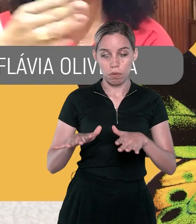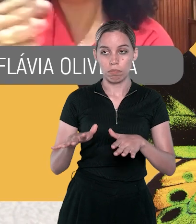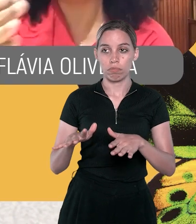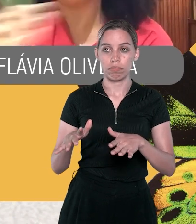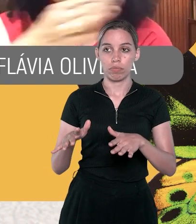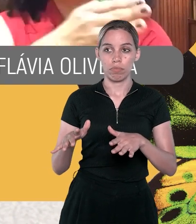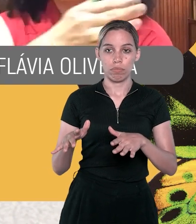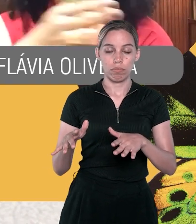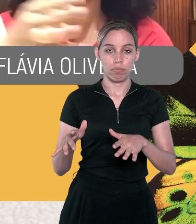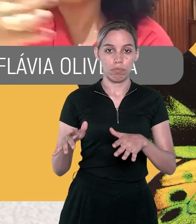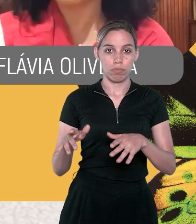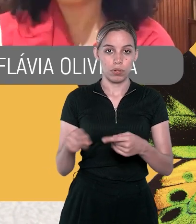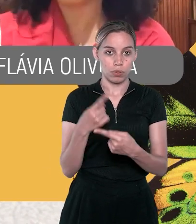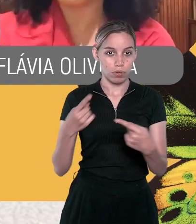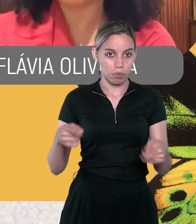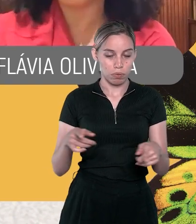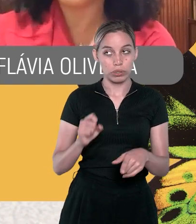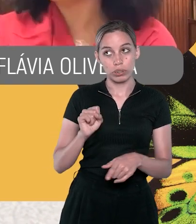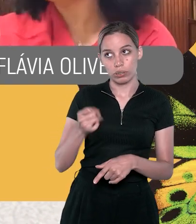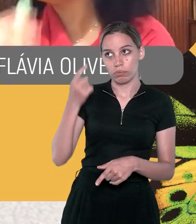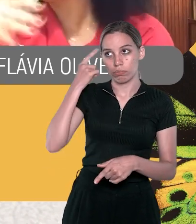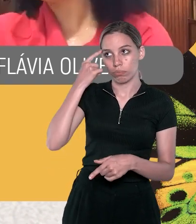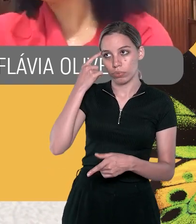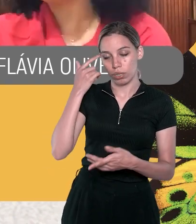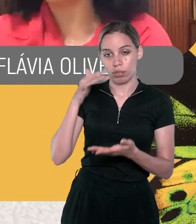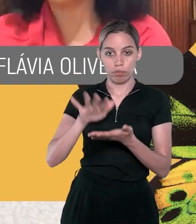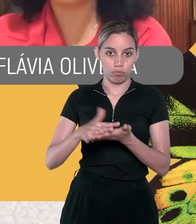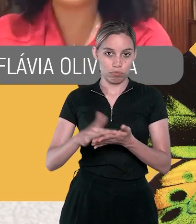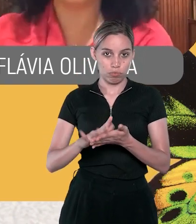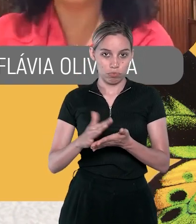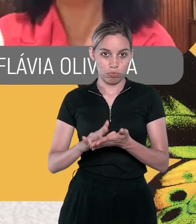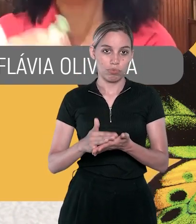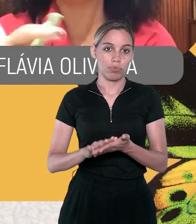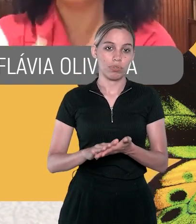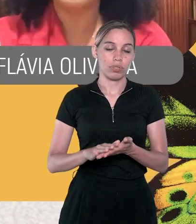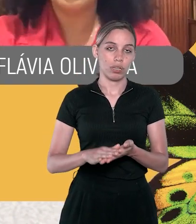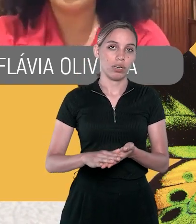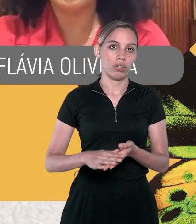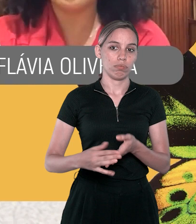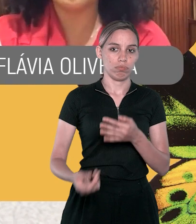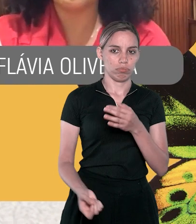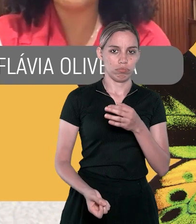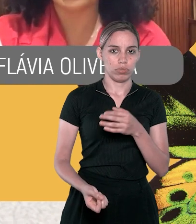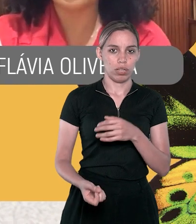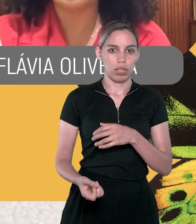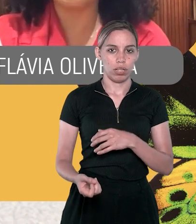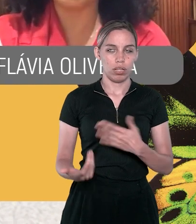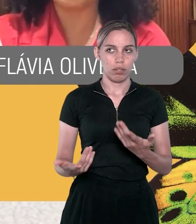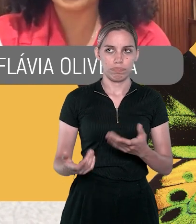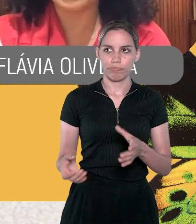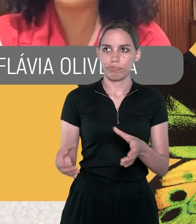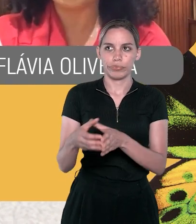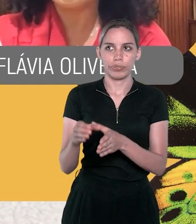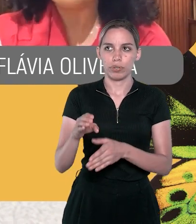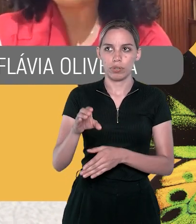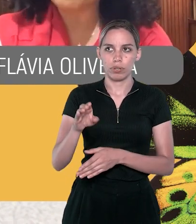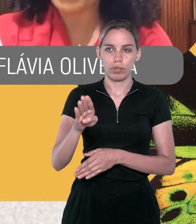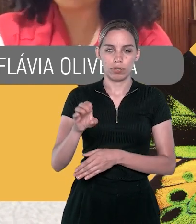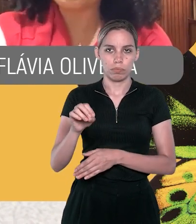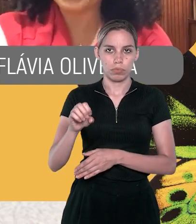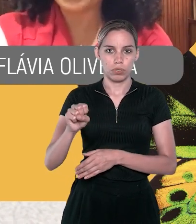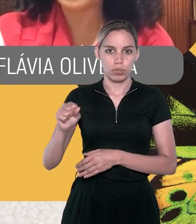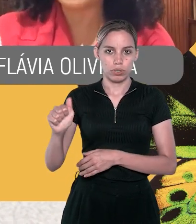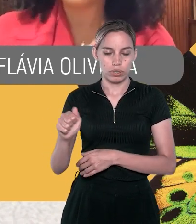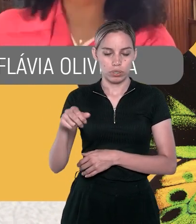pensar no samba, né, nessas influências todas, que vai chegar na bossa nova e tudo mais,